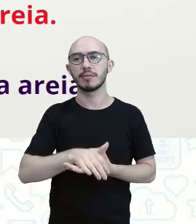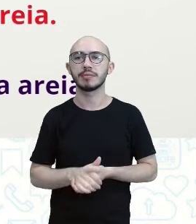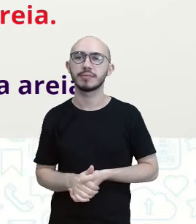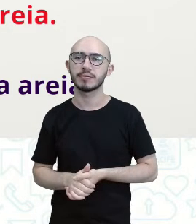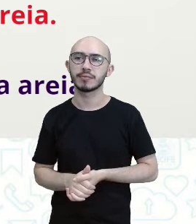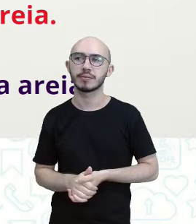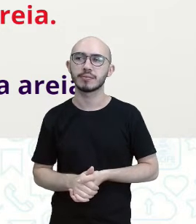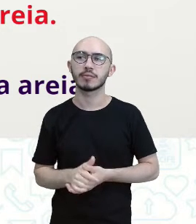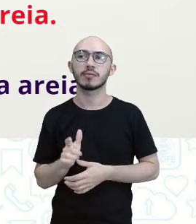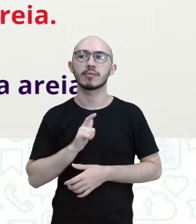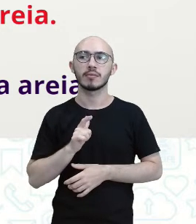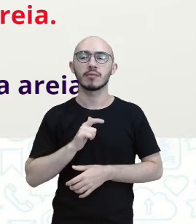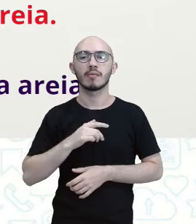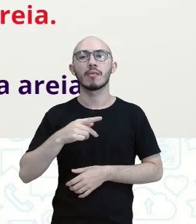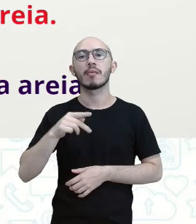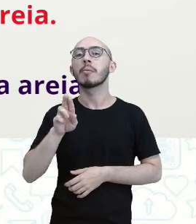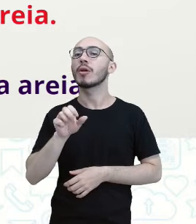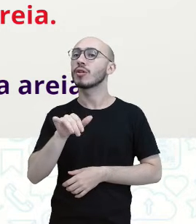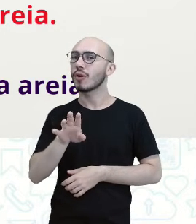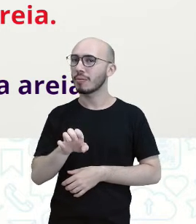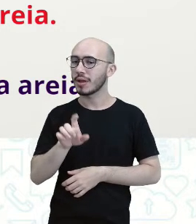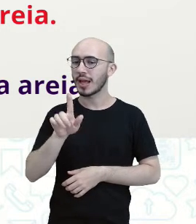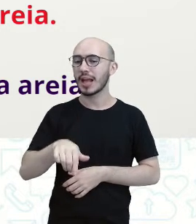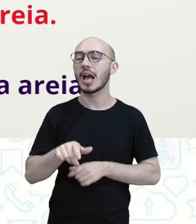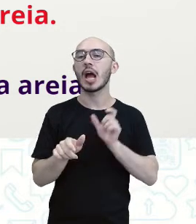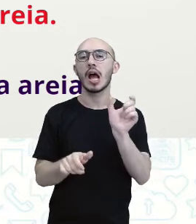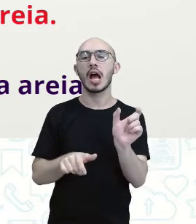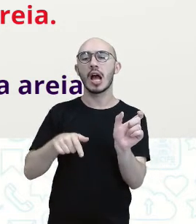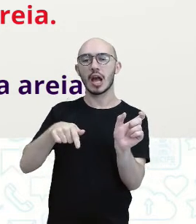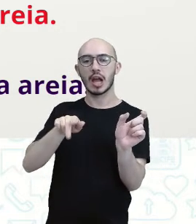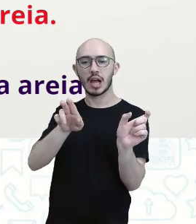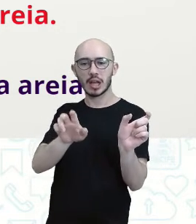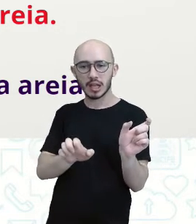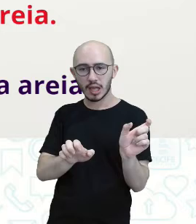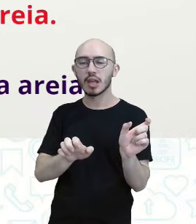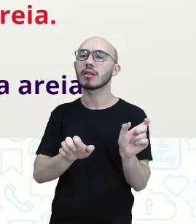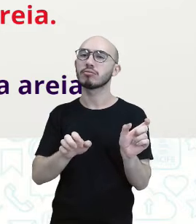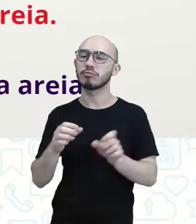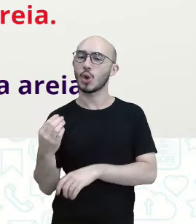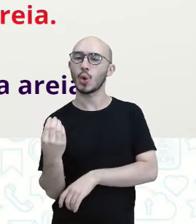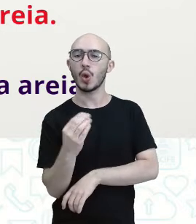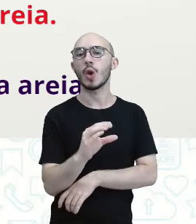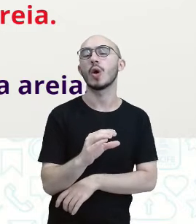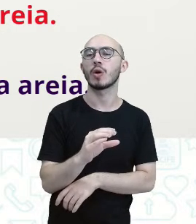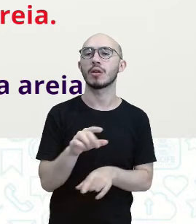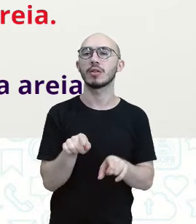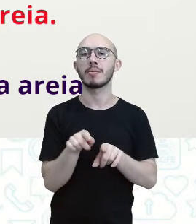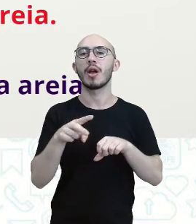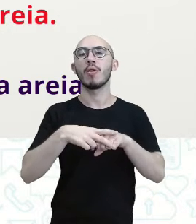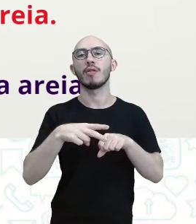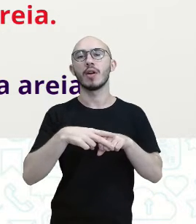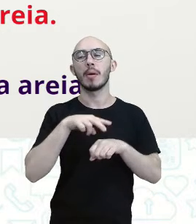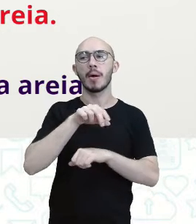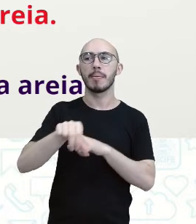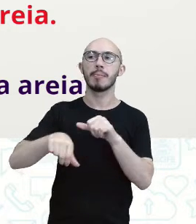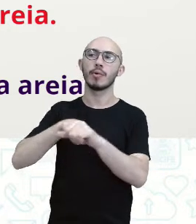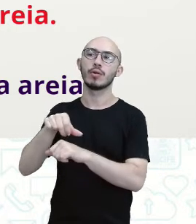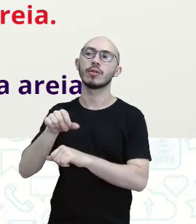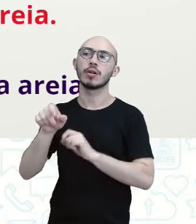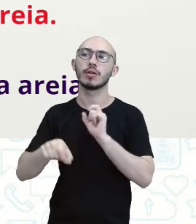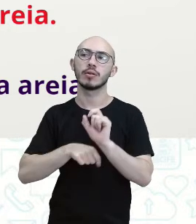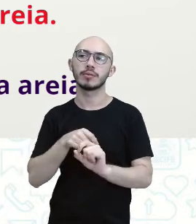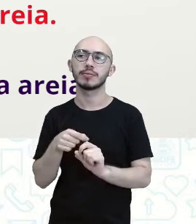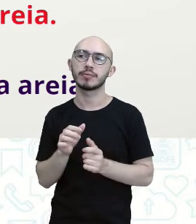insiro o pronome relativo que, e eu tiro o verbo do gerúndio e coloco ele o